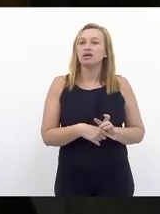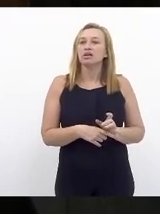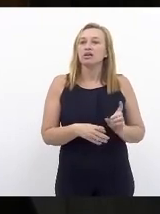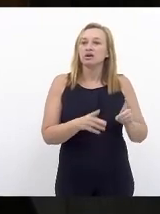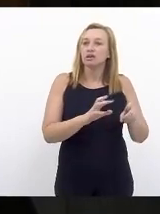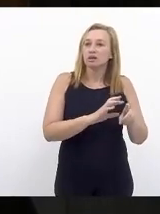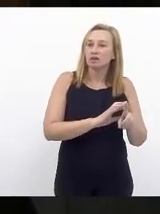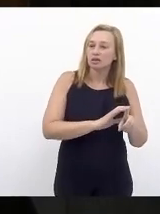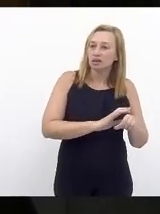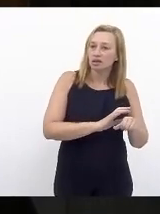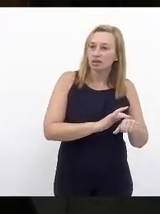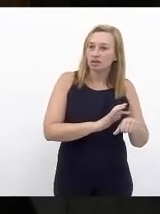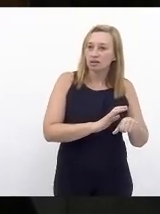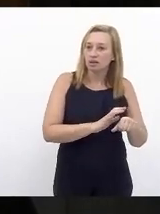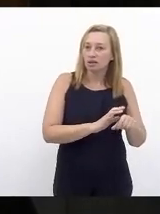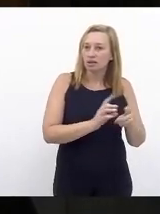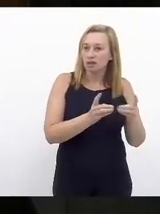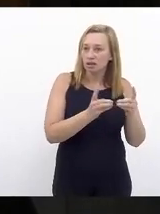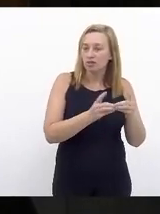médico.